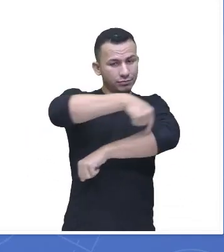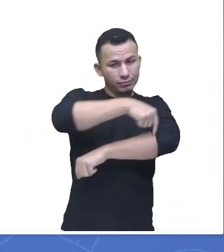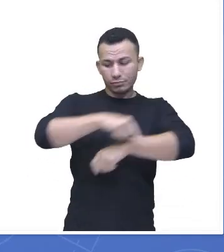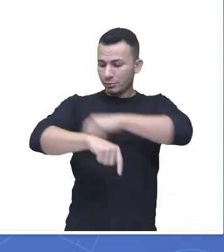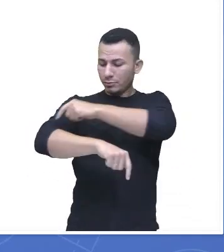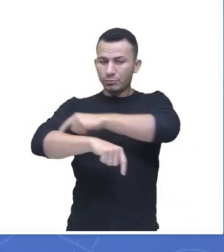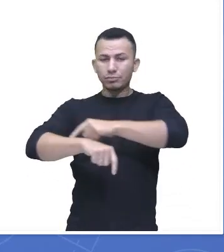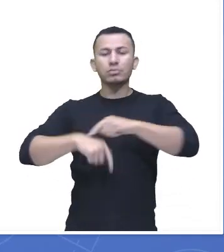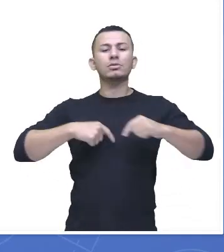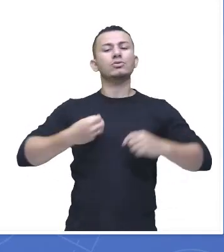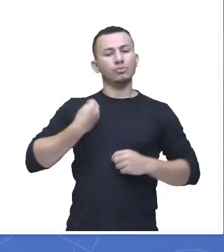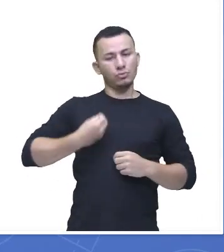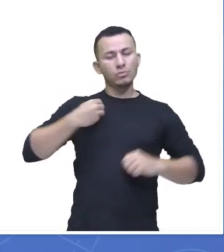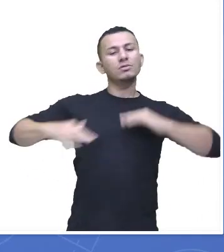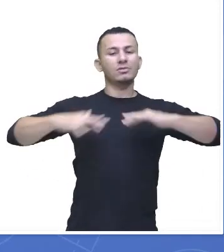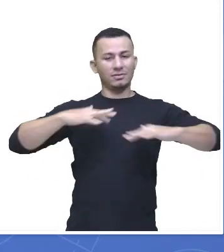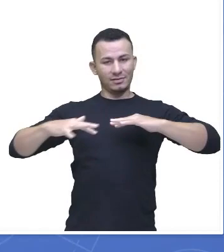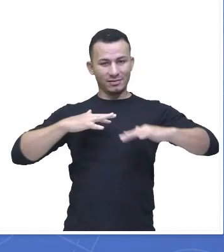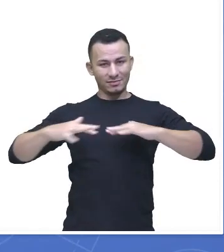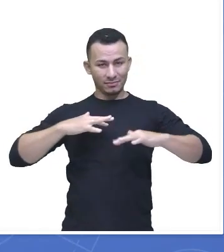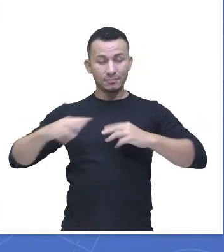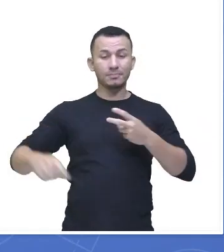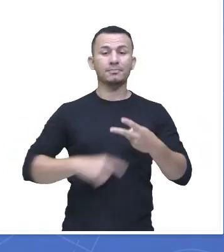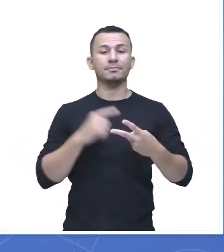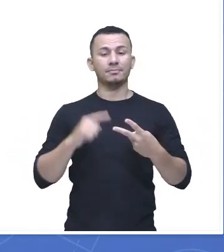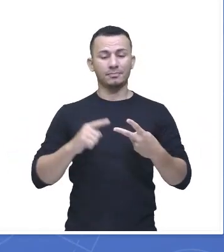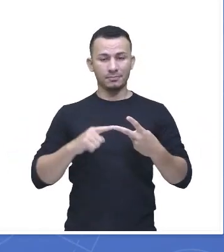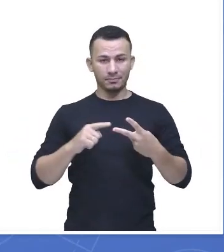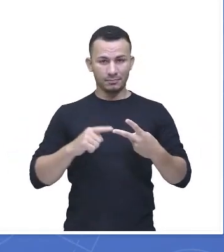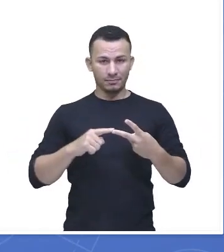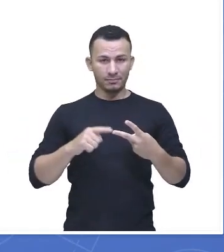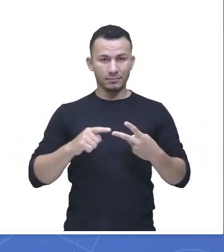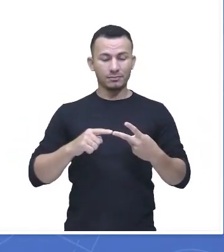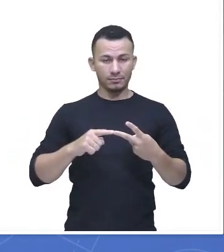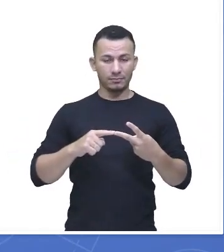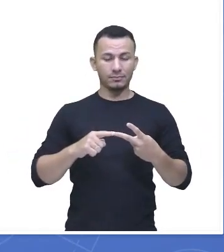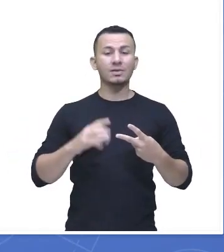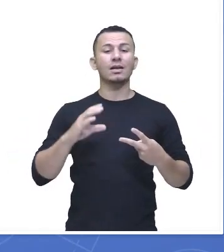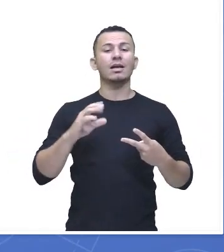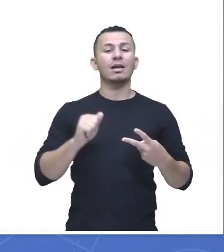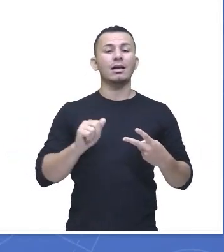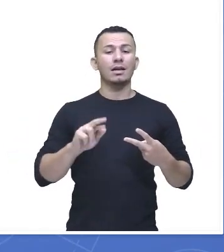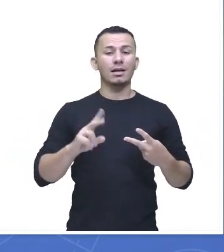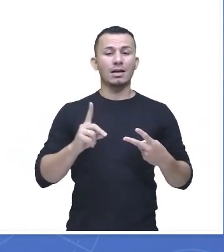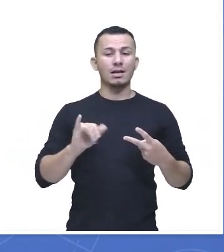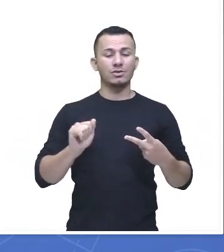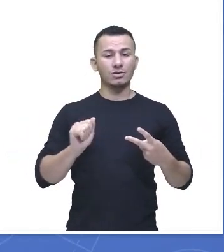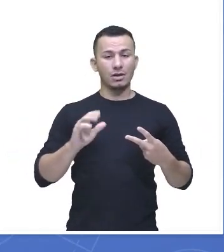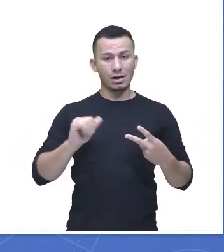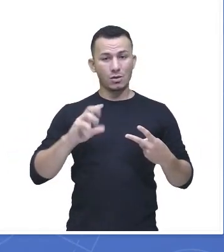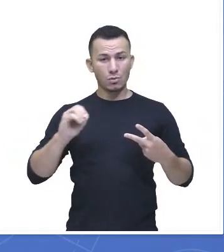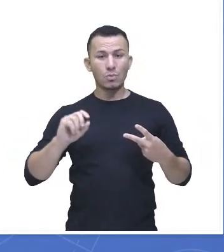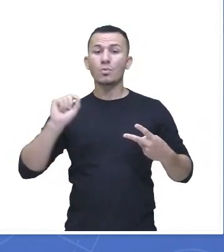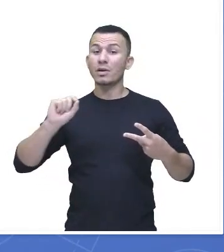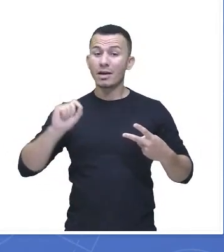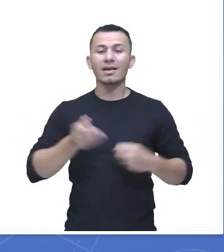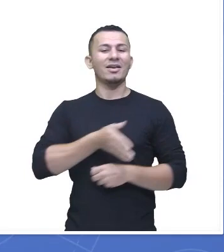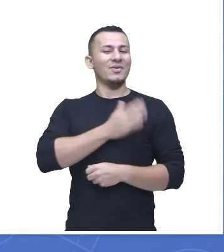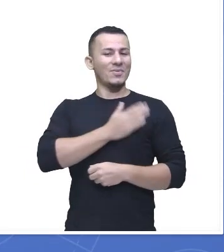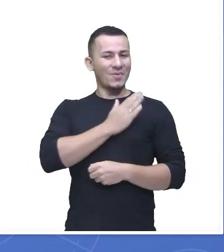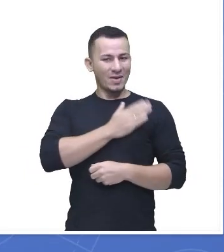dão movimento, tá bom? Nós temos o músculo estriado cardíaco, que está relacionado ao quê? Ao